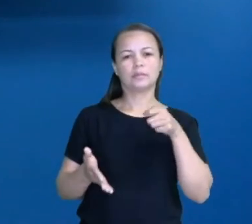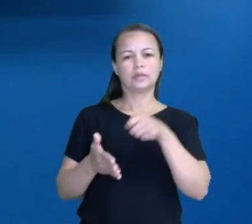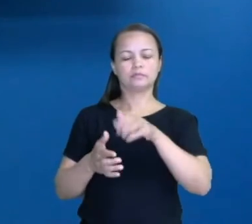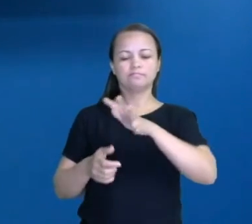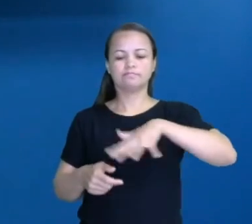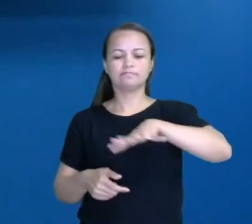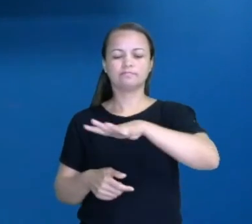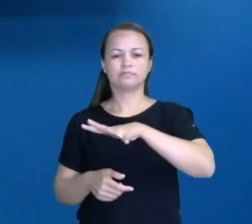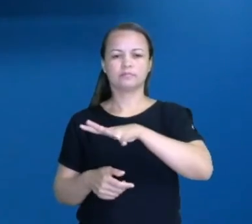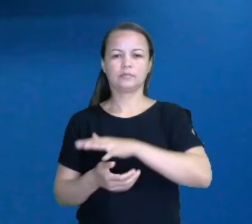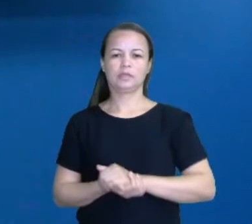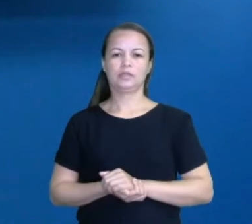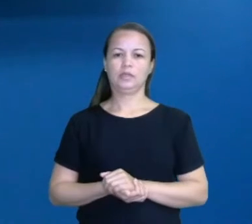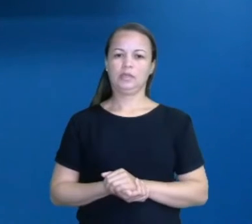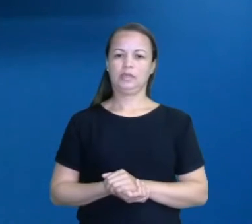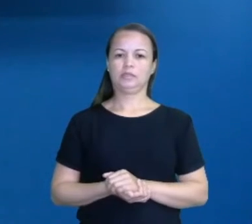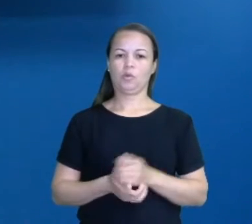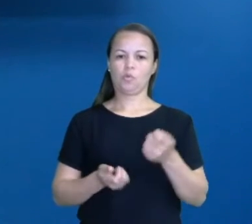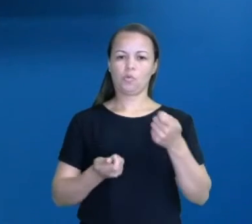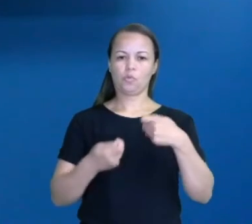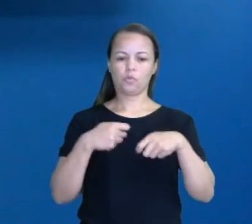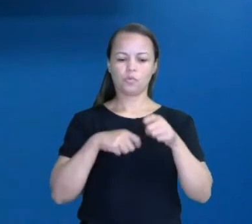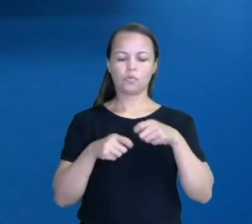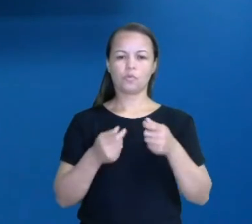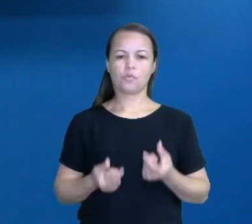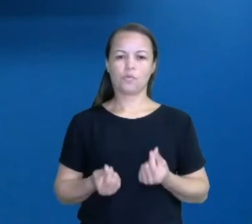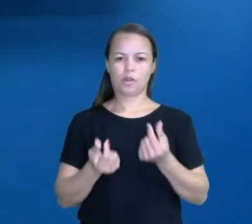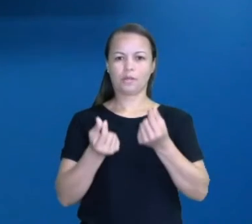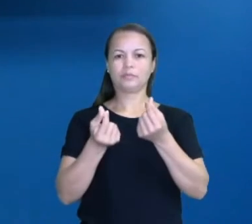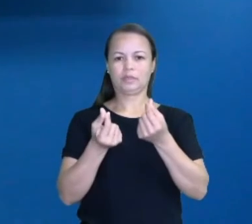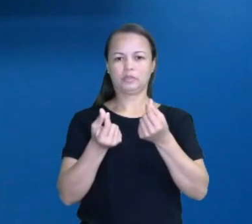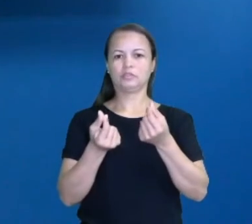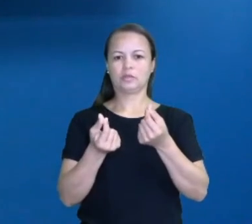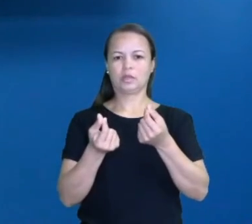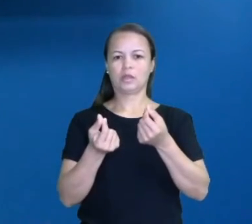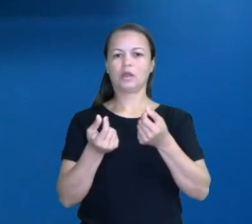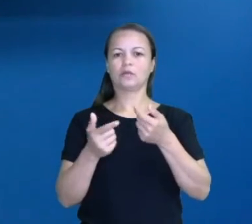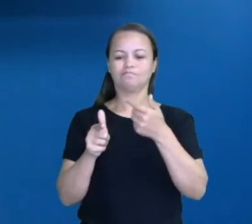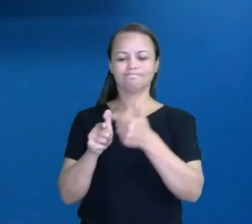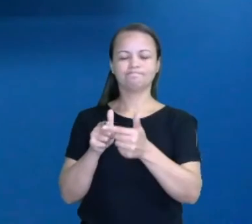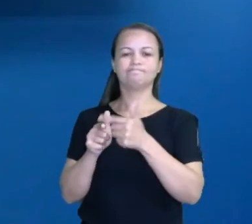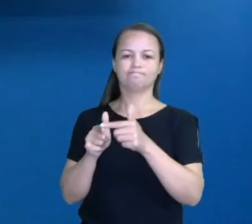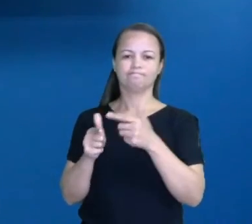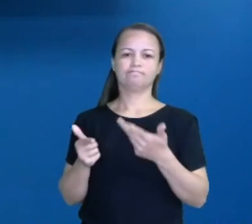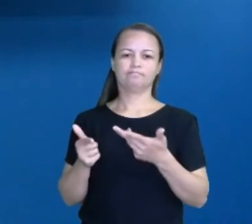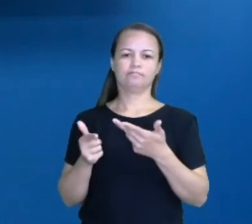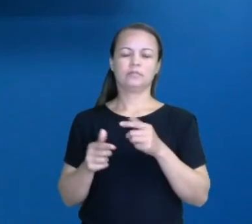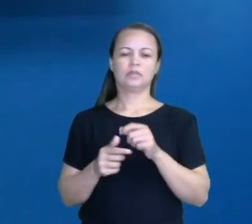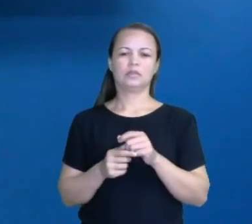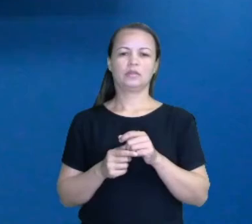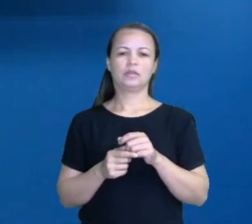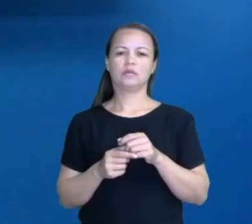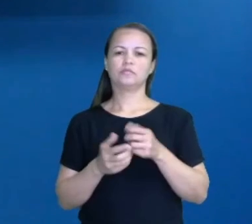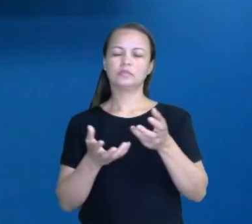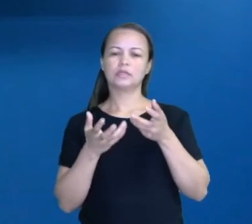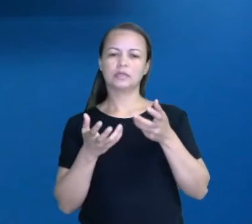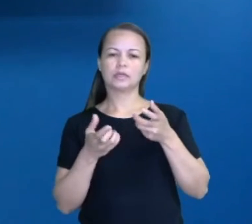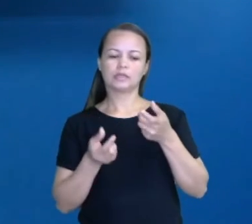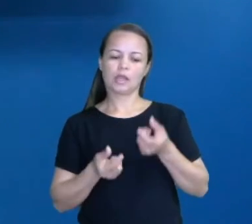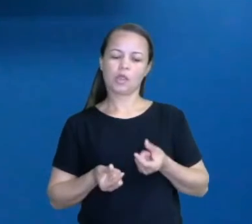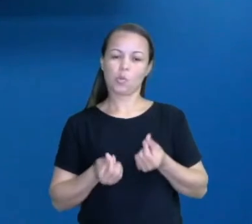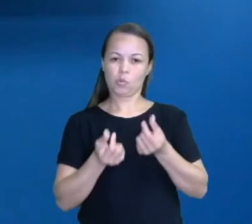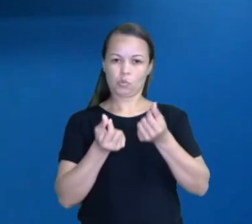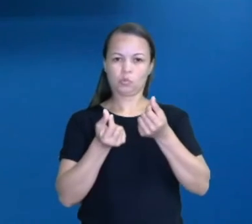o capitalismo, nesse ponto, ele é uma exportação de problemas. Você quer reduzir seu